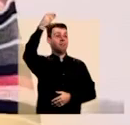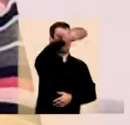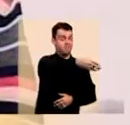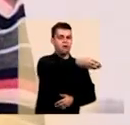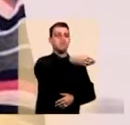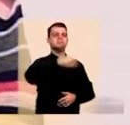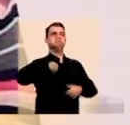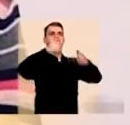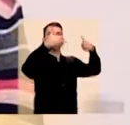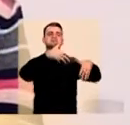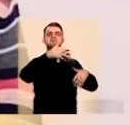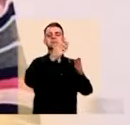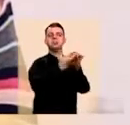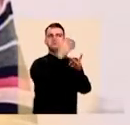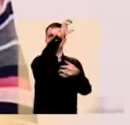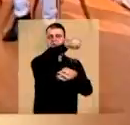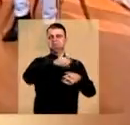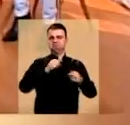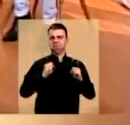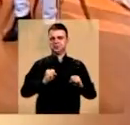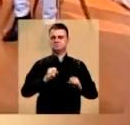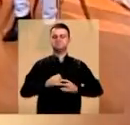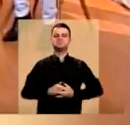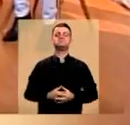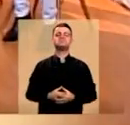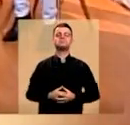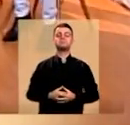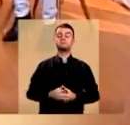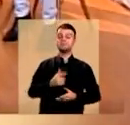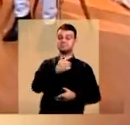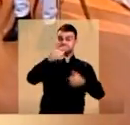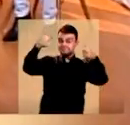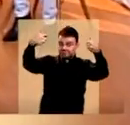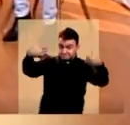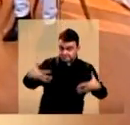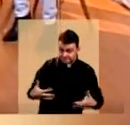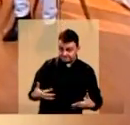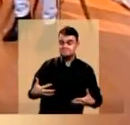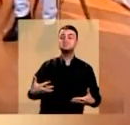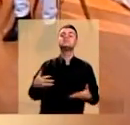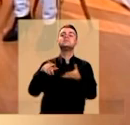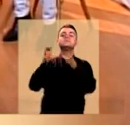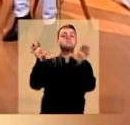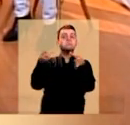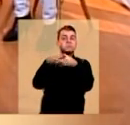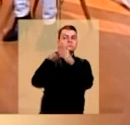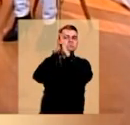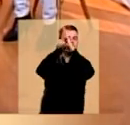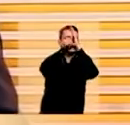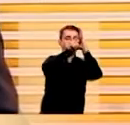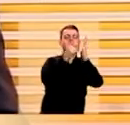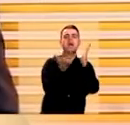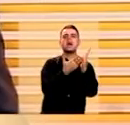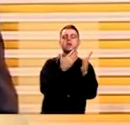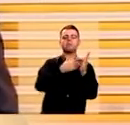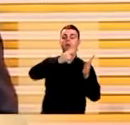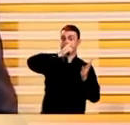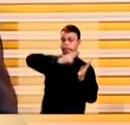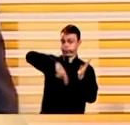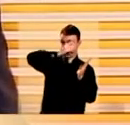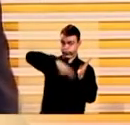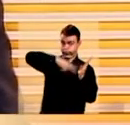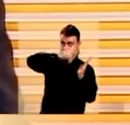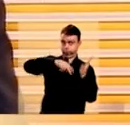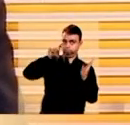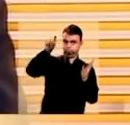assunto para pegar. Só reforçando, gente, dos fatores ditos nas pesquisas sobre o livro, o